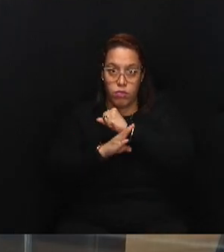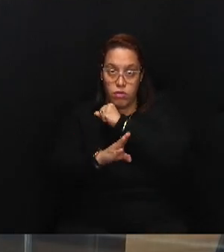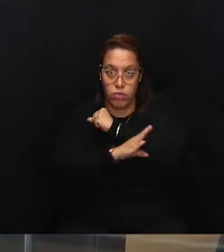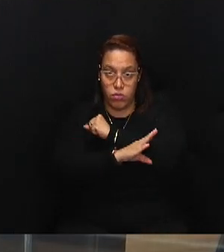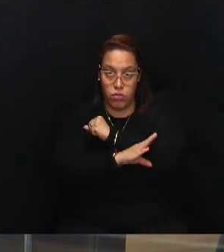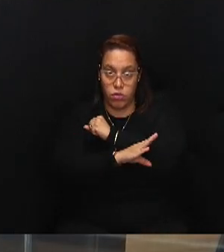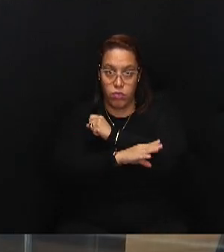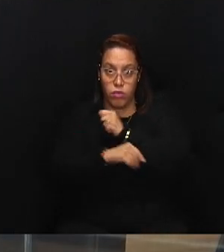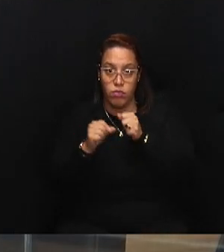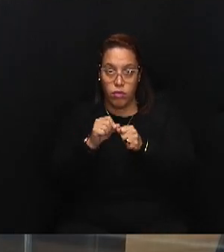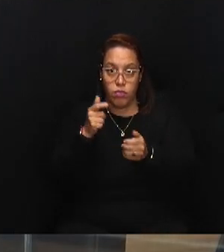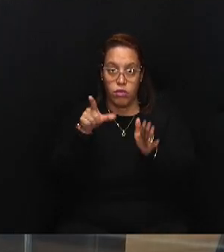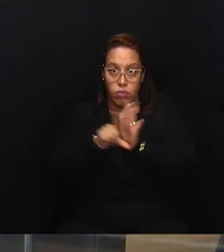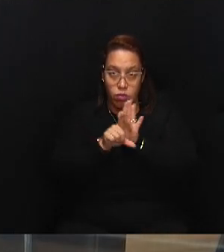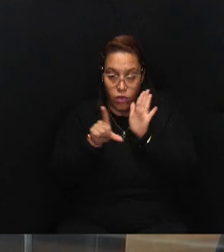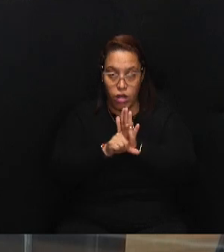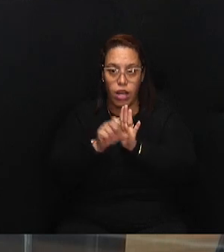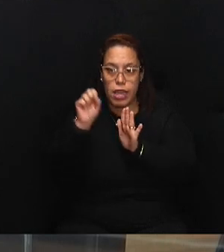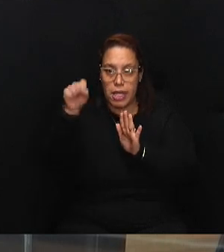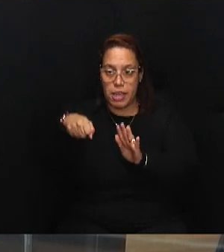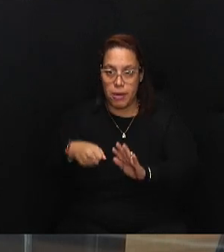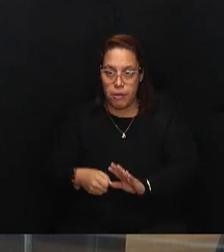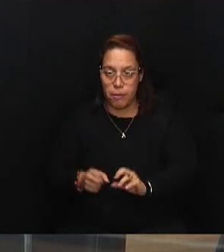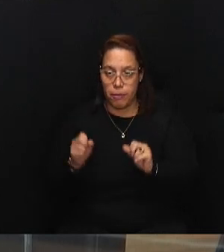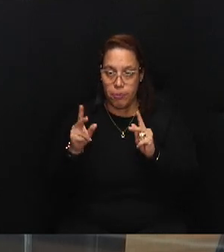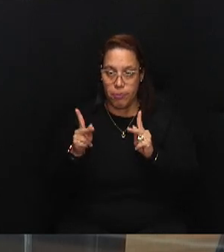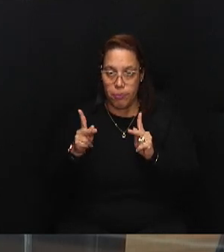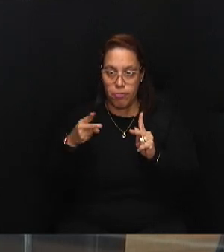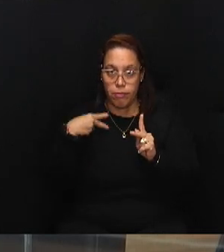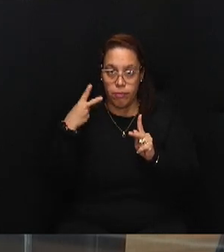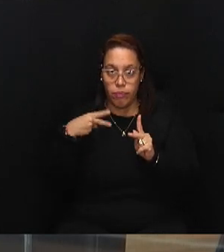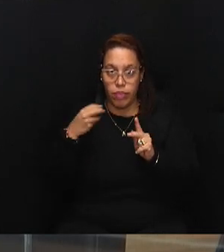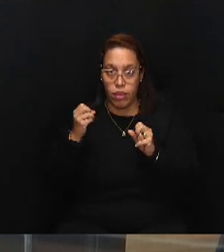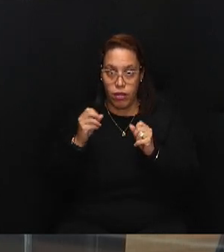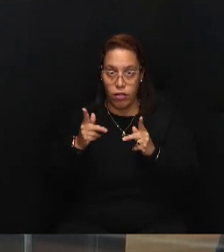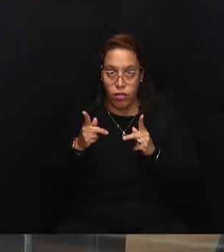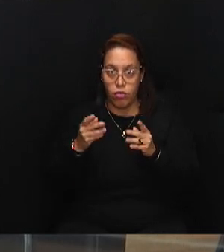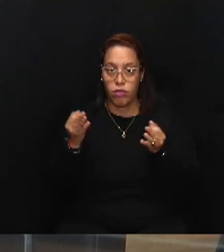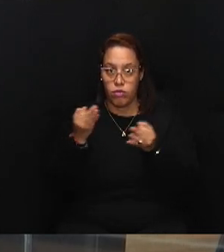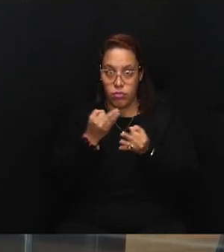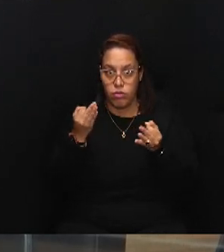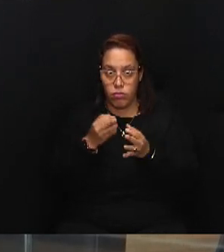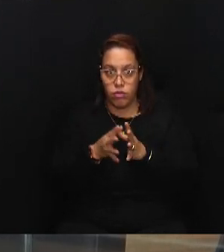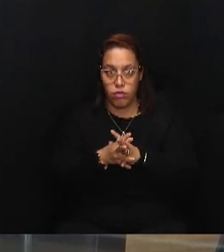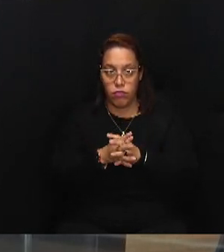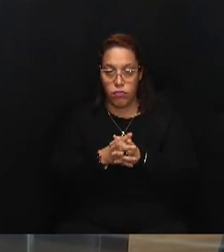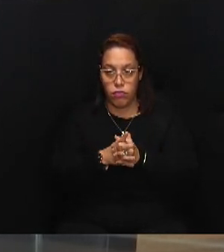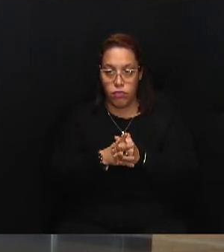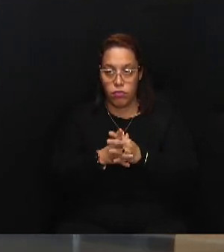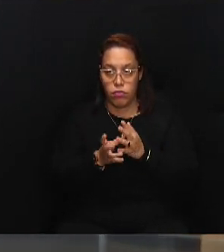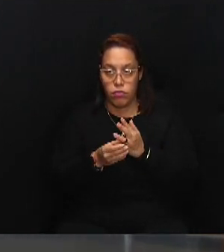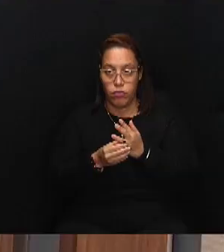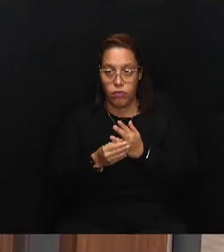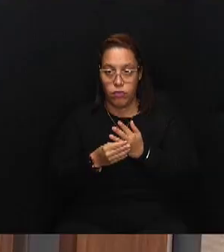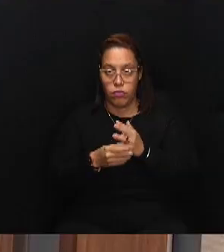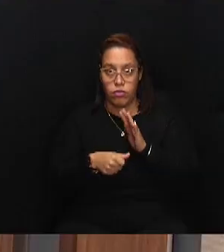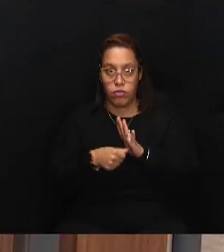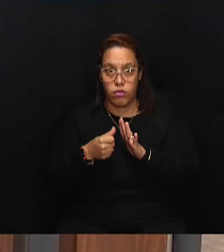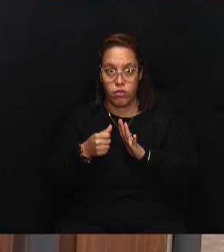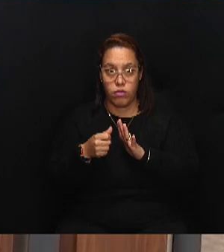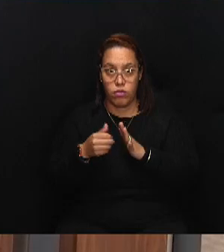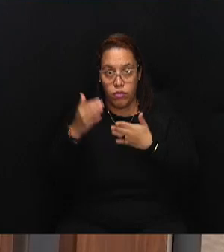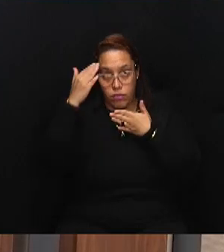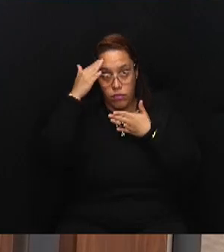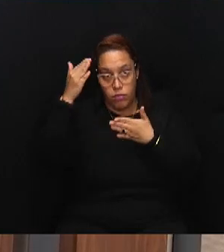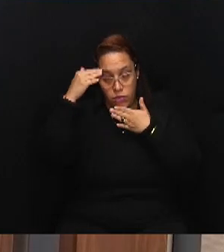de fazer valer a lei. Tá bom, vereador, essa parte aí? Tá ótimo. Então tá bom, muito obrigado. Primeiramente, senhor Modesto,